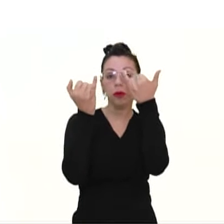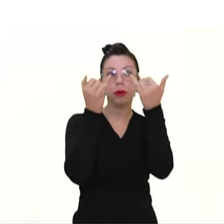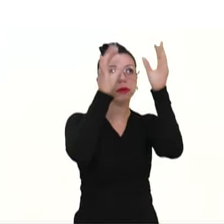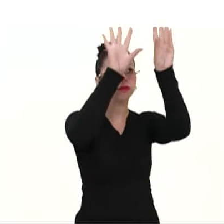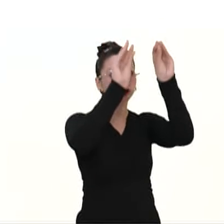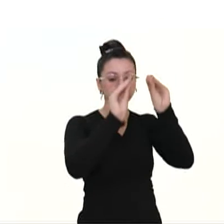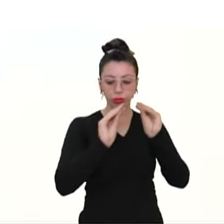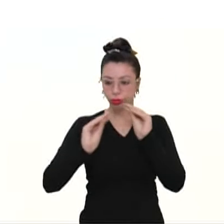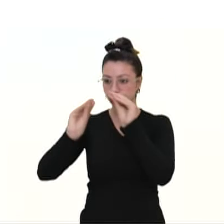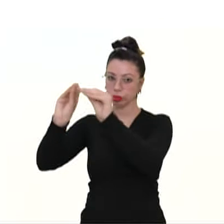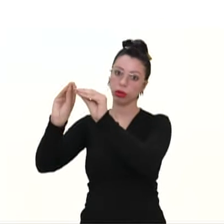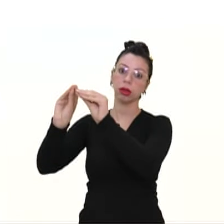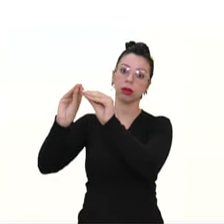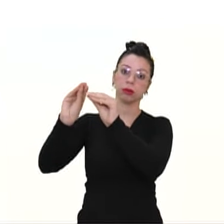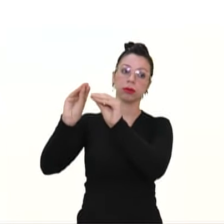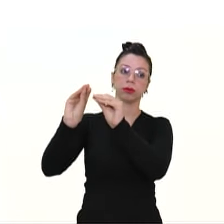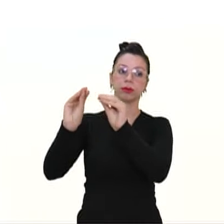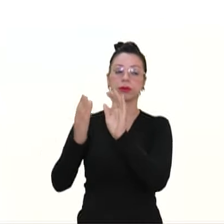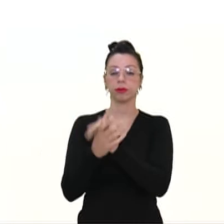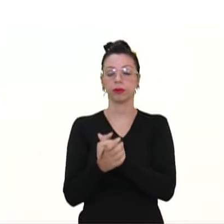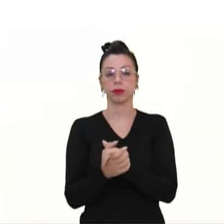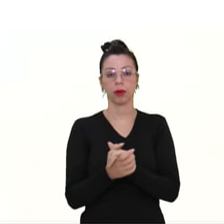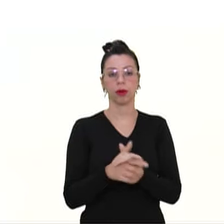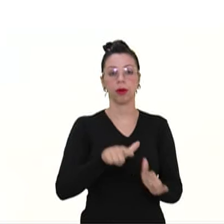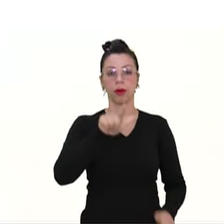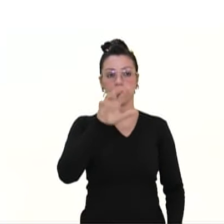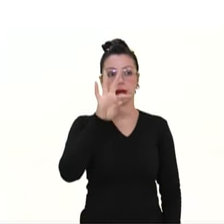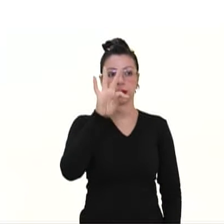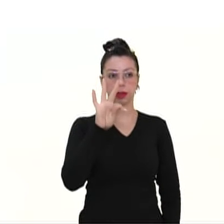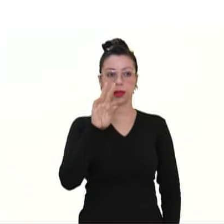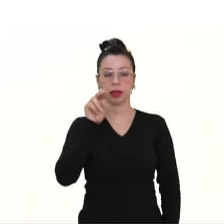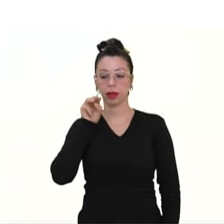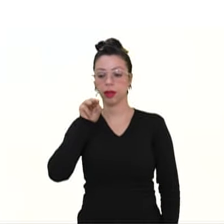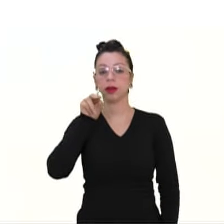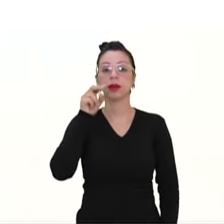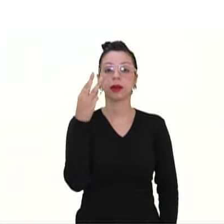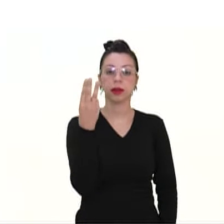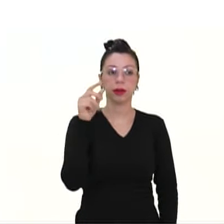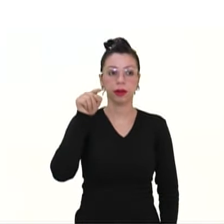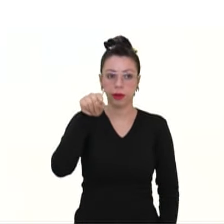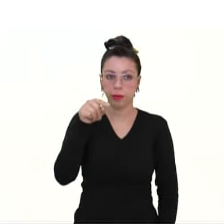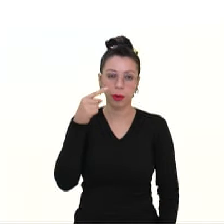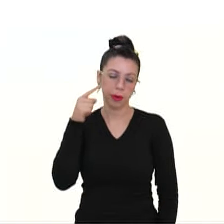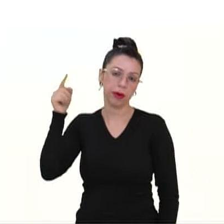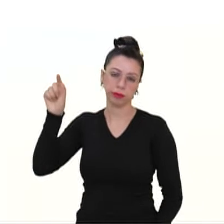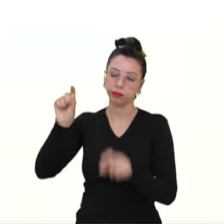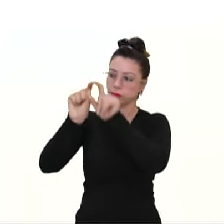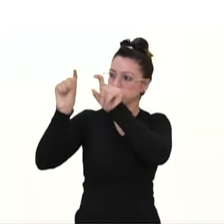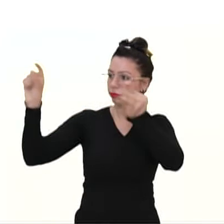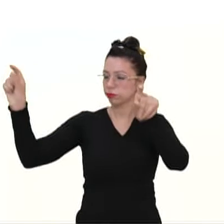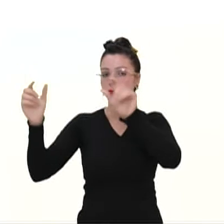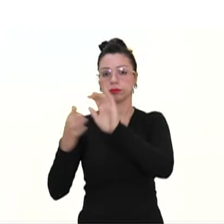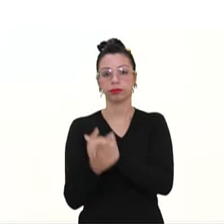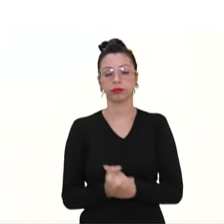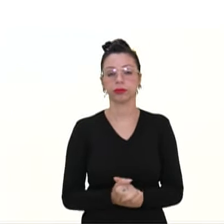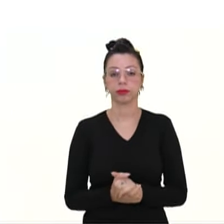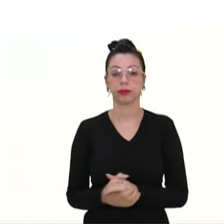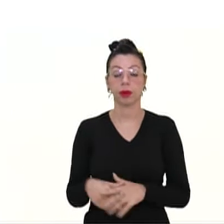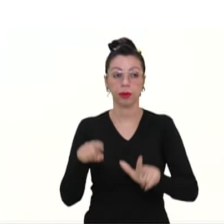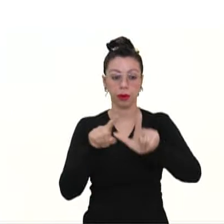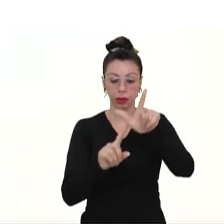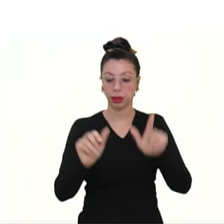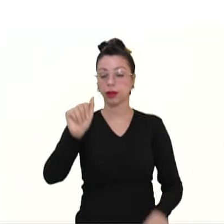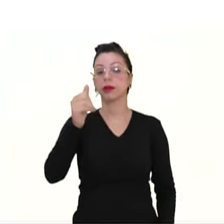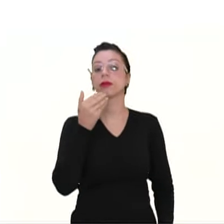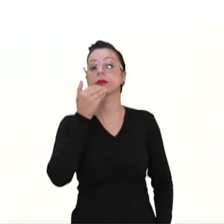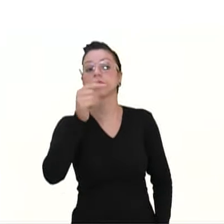igual a 3.000, né, vezes 1,5 elevado a T, onde LT é o lucro após T meses, beleza? Bom, a letra A, o que